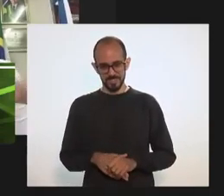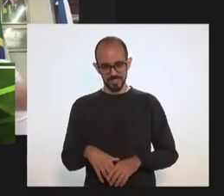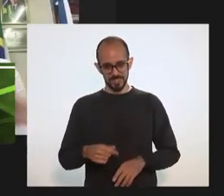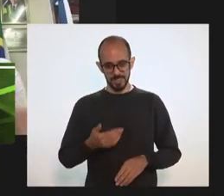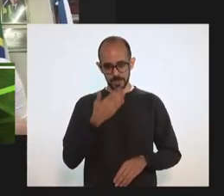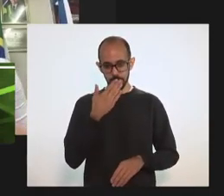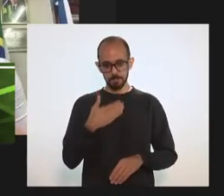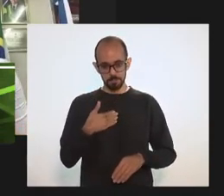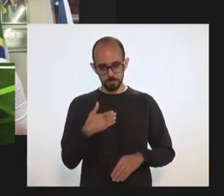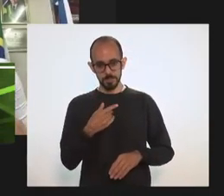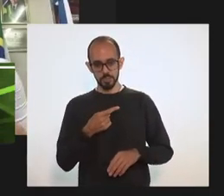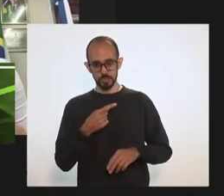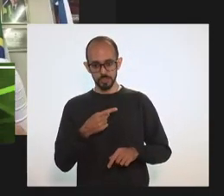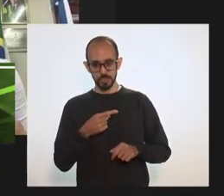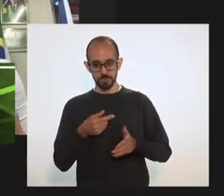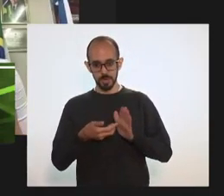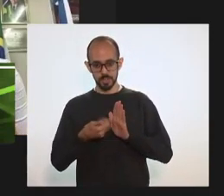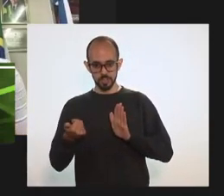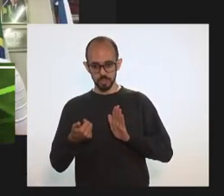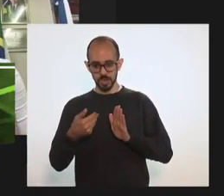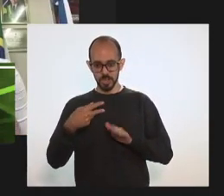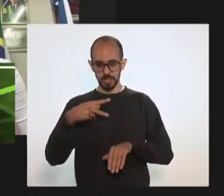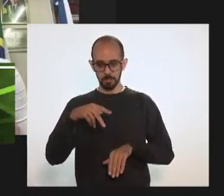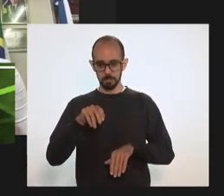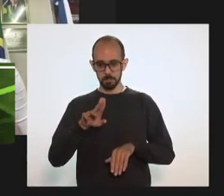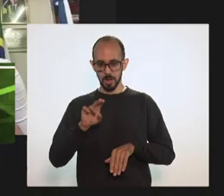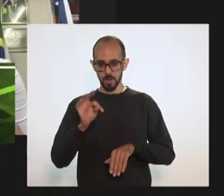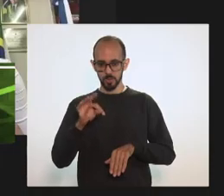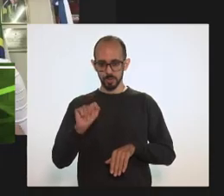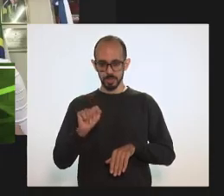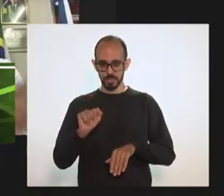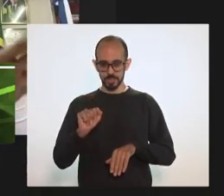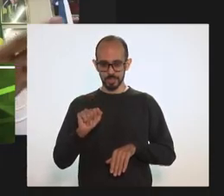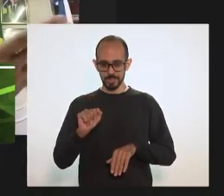Presidente, o Rio de Janeiro não é para amadores.